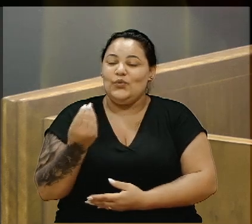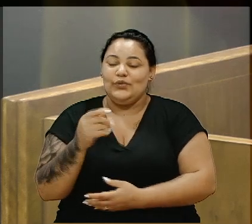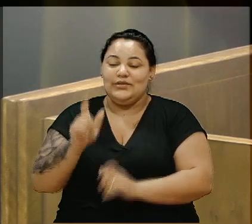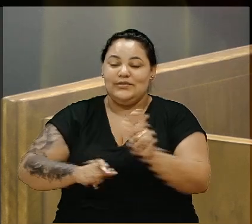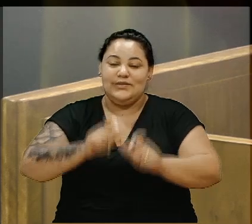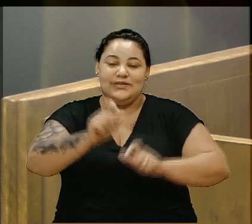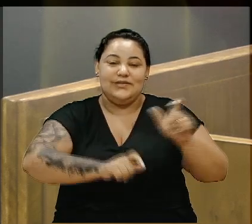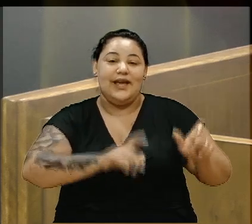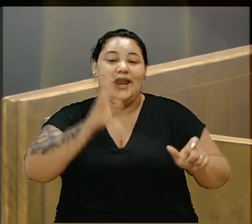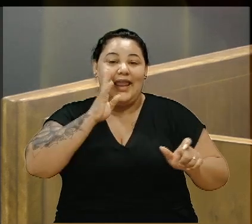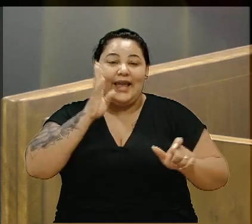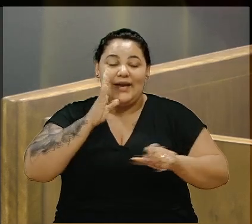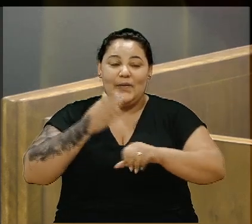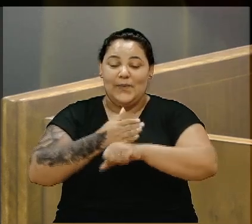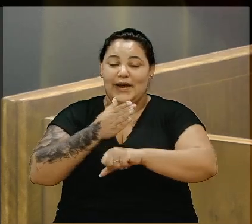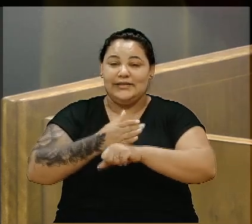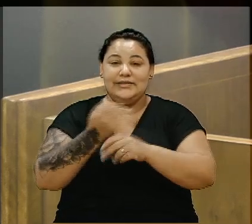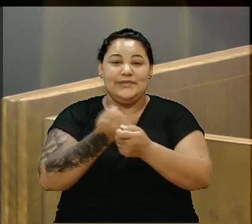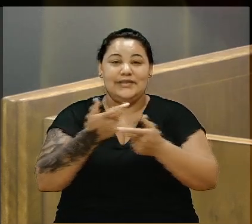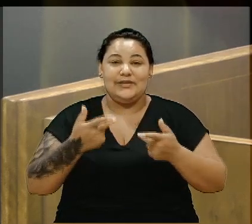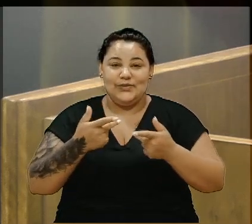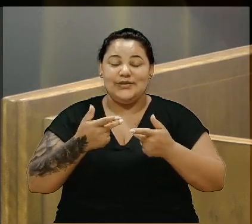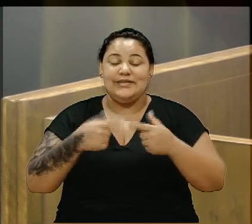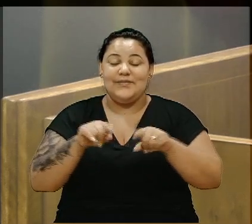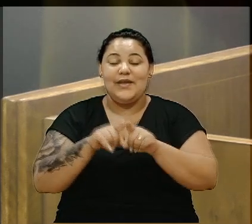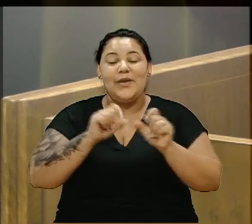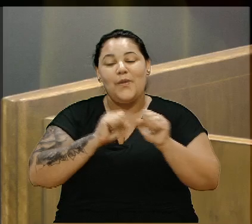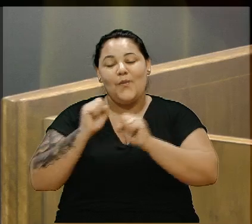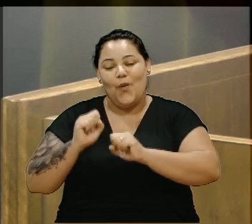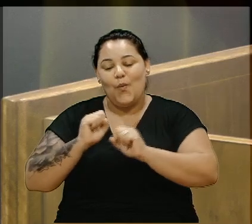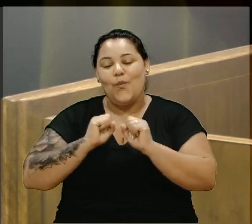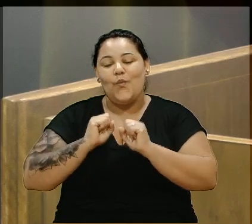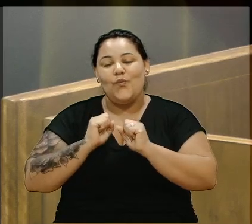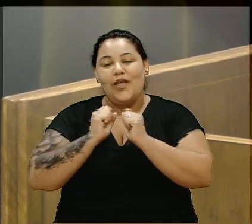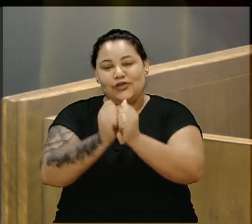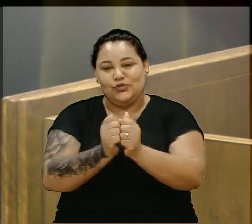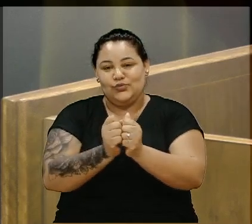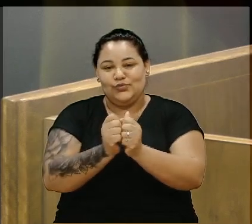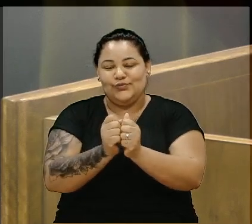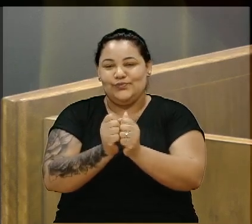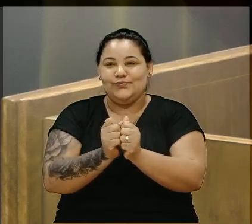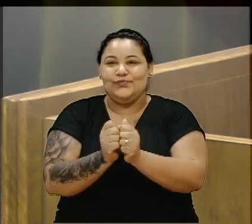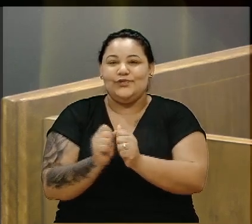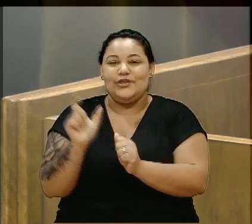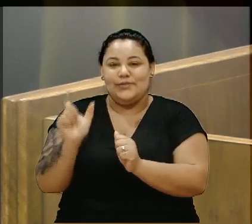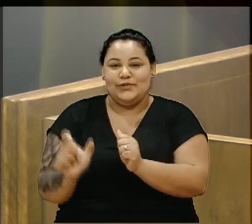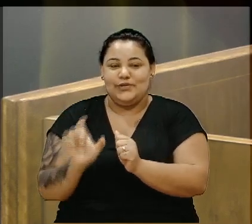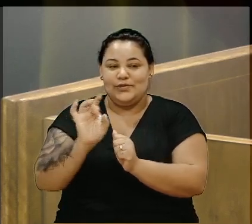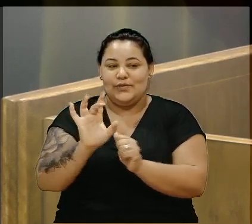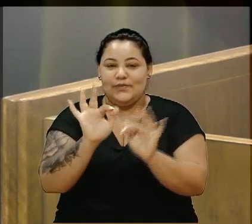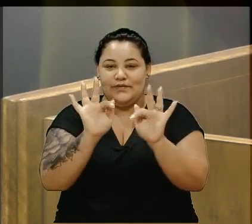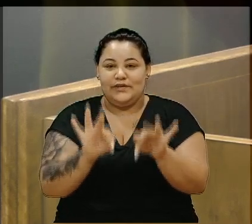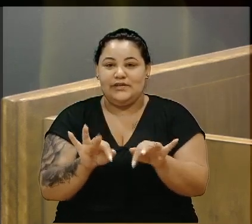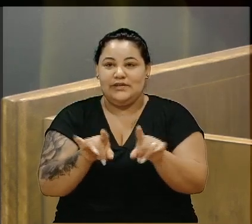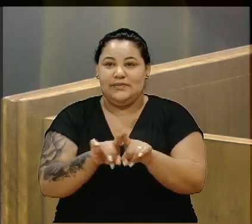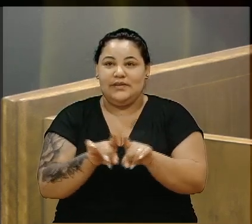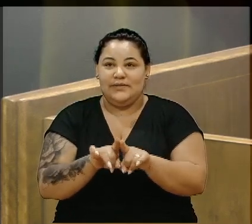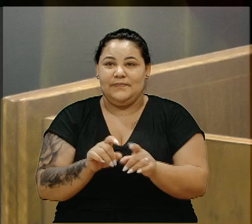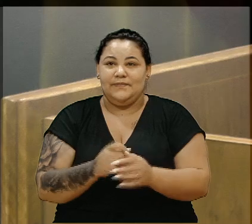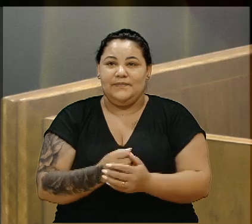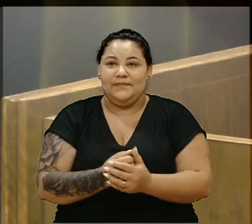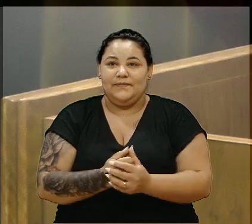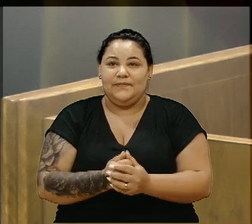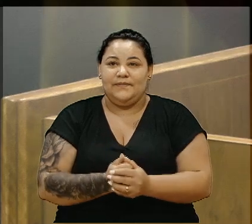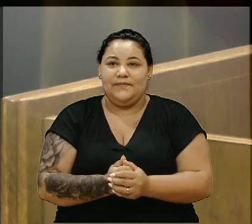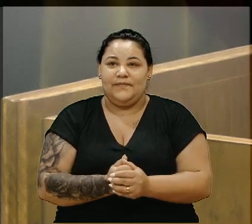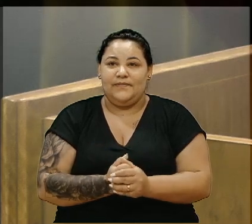que tem se envolvido com isso, e que bom poder estar junto com essas pessoas. Só para concluir aqui, todo mundo passa um pouquinho, presidente Andressa, eu vou